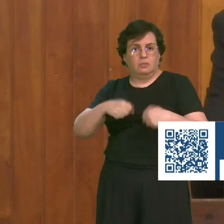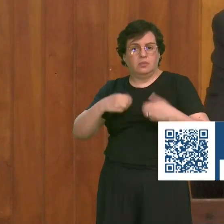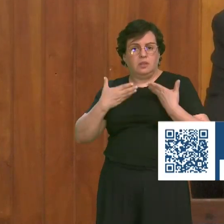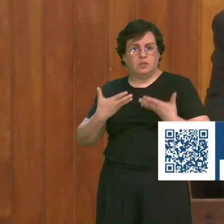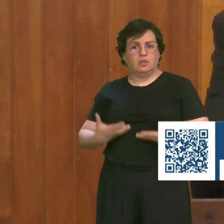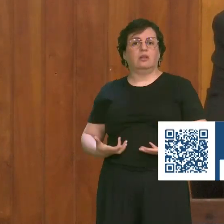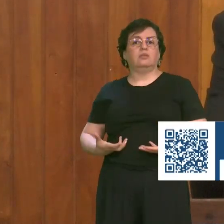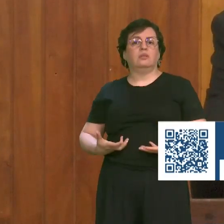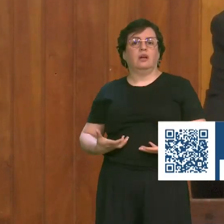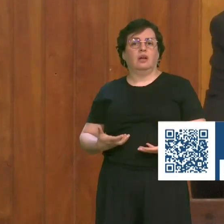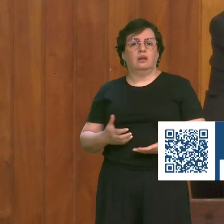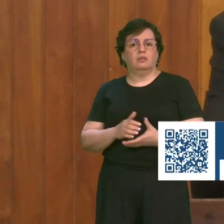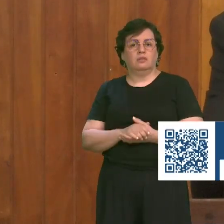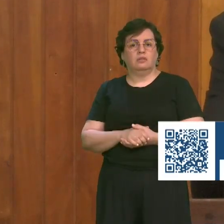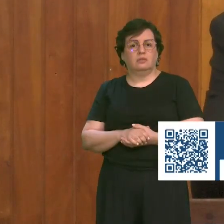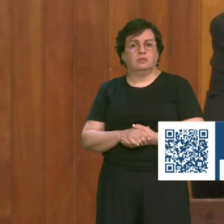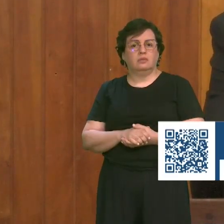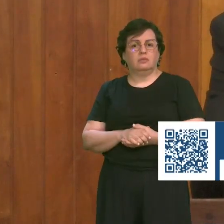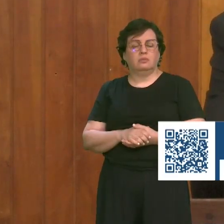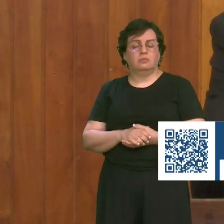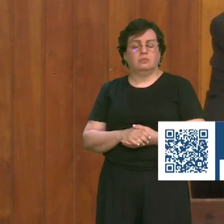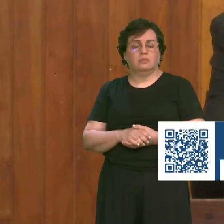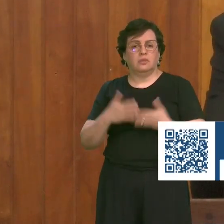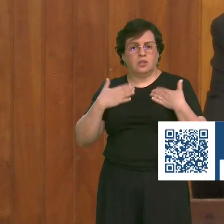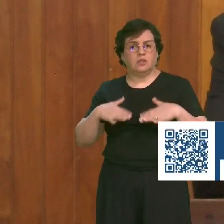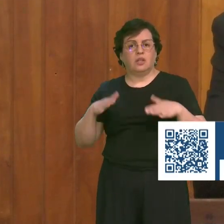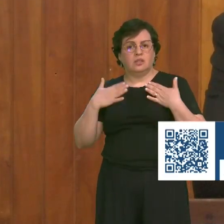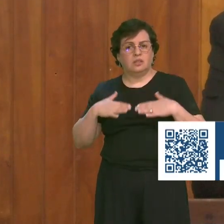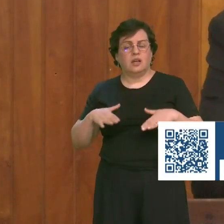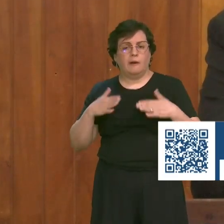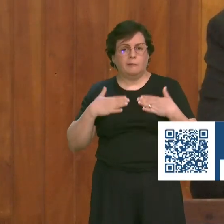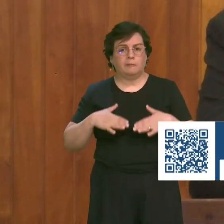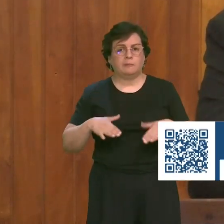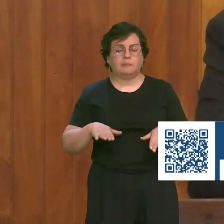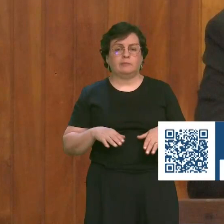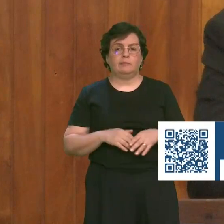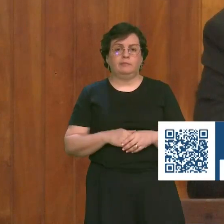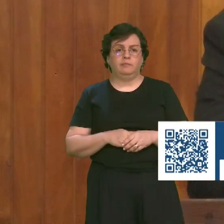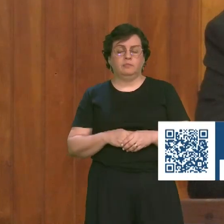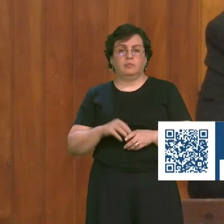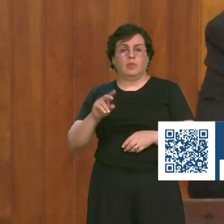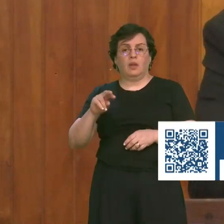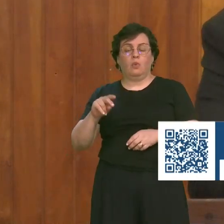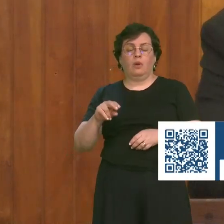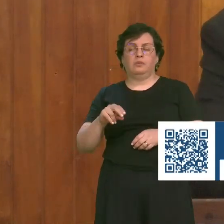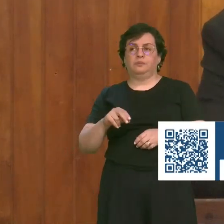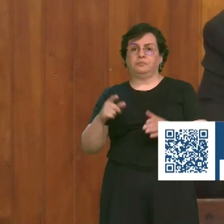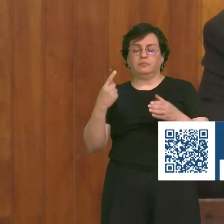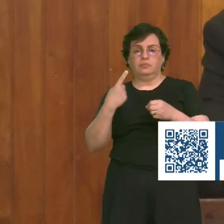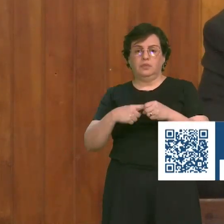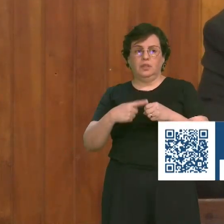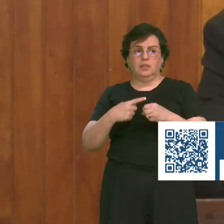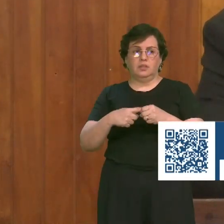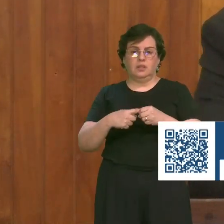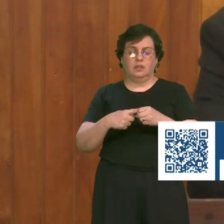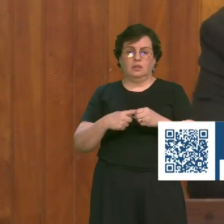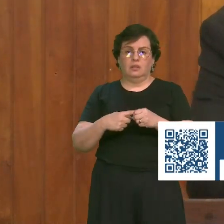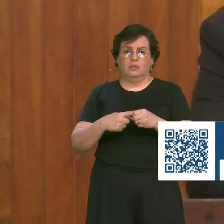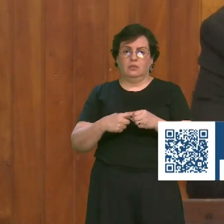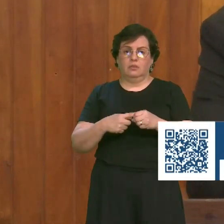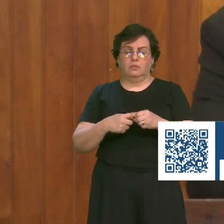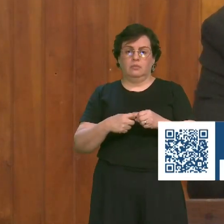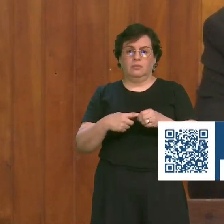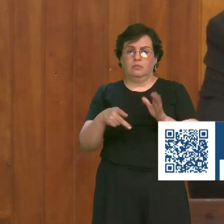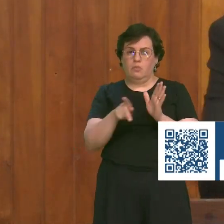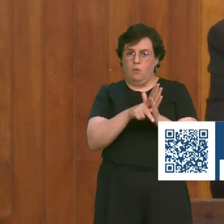Agora se a gente for dar esse pró-labore aos policiais como cidades como Pompeia e várias outras deram no nosso